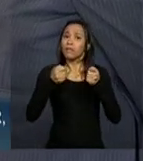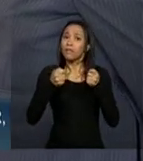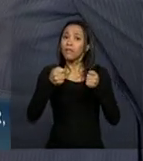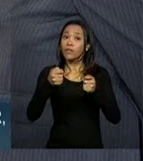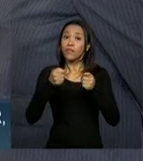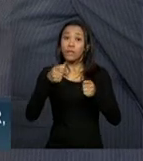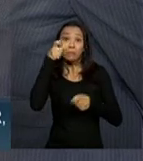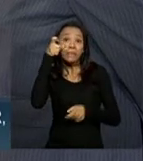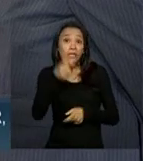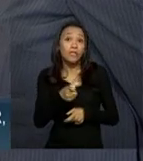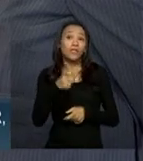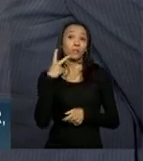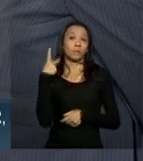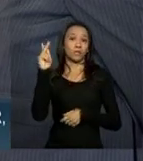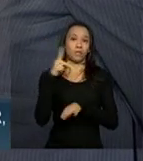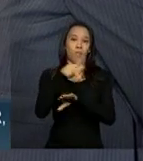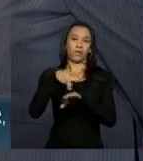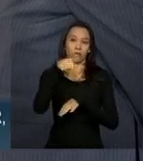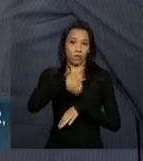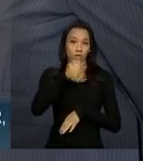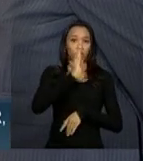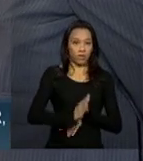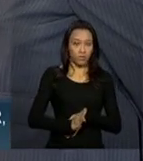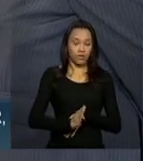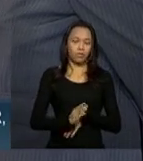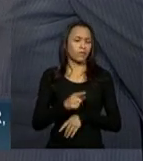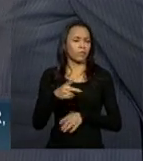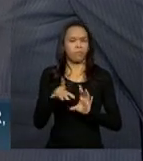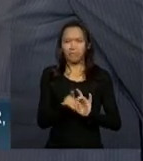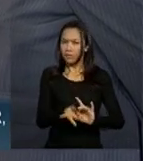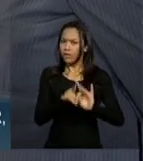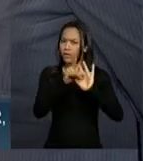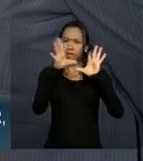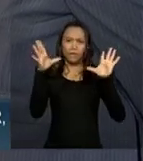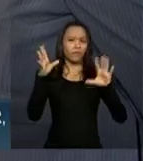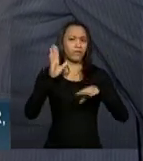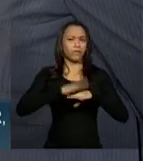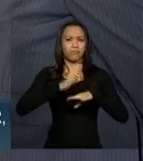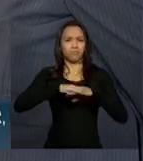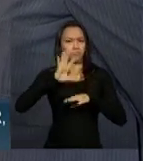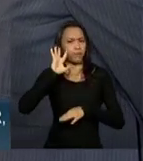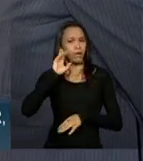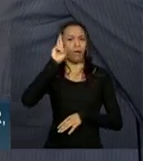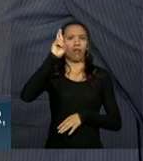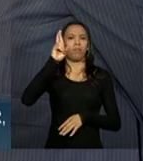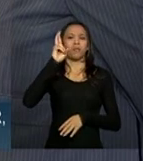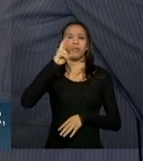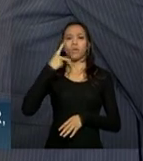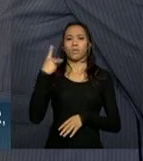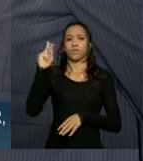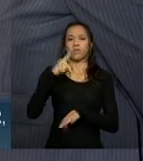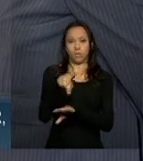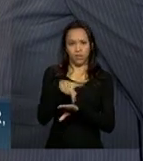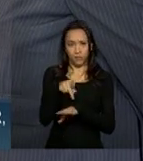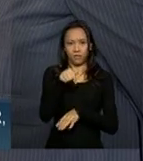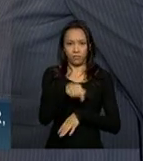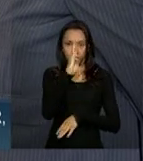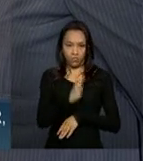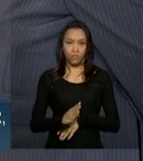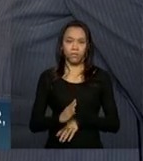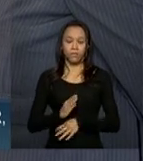seus países no Brasil. Eles detêm plenos poderes para representar o seu país.